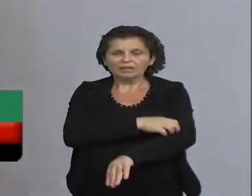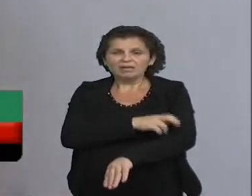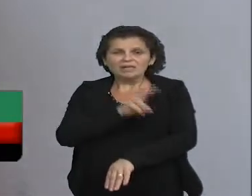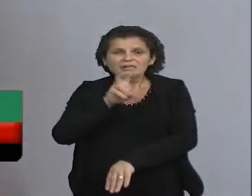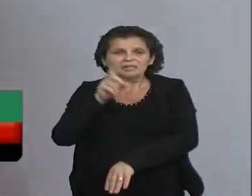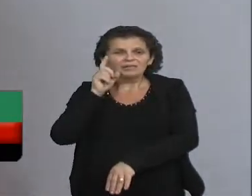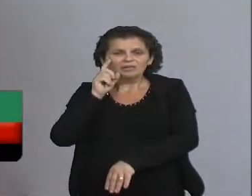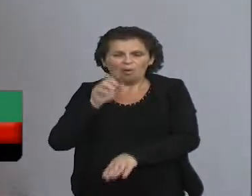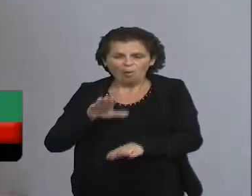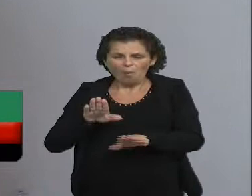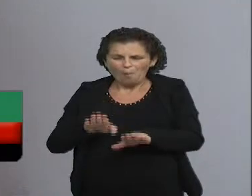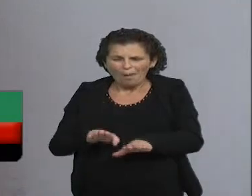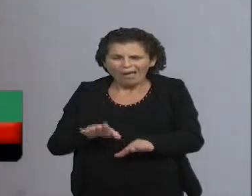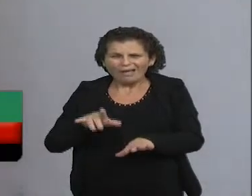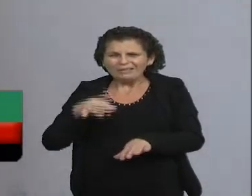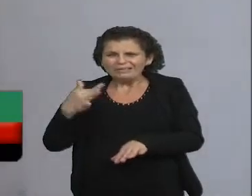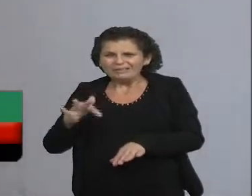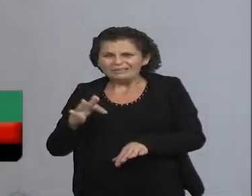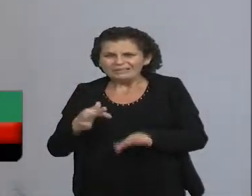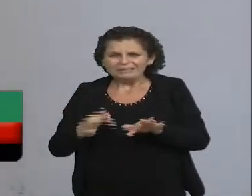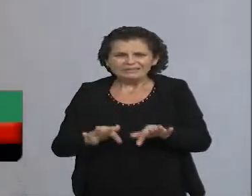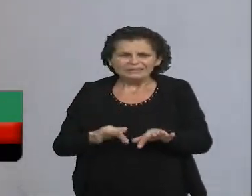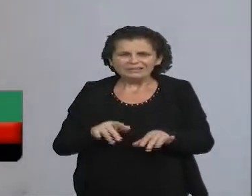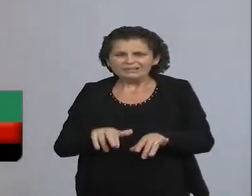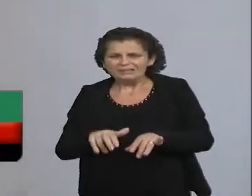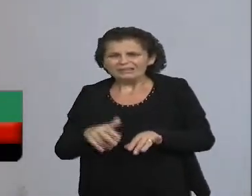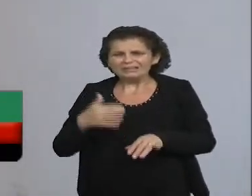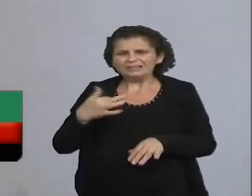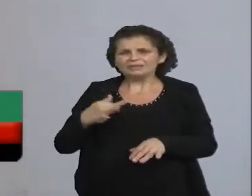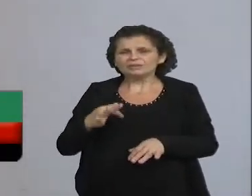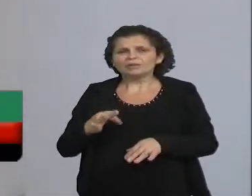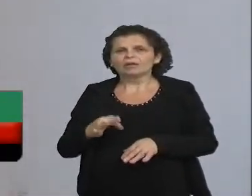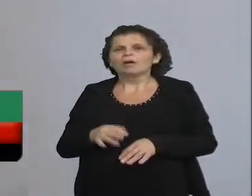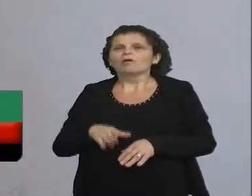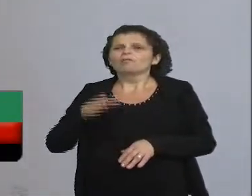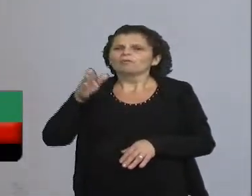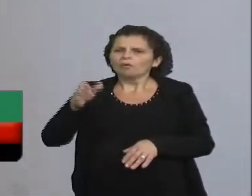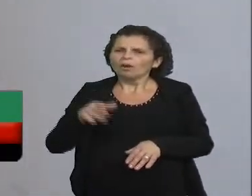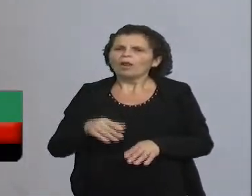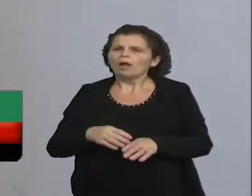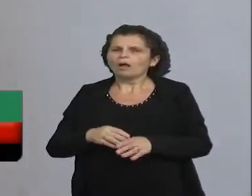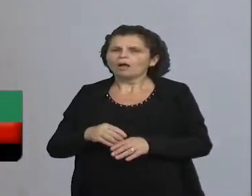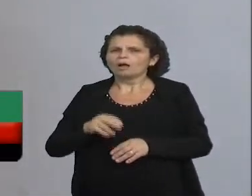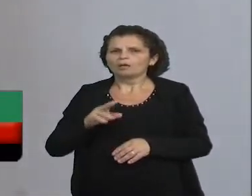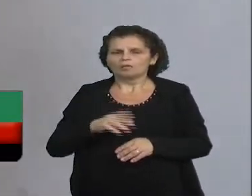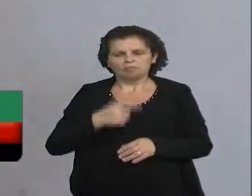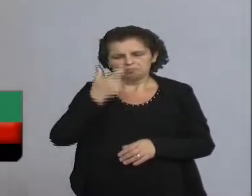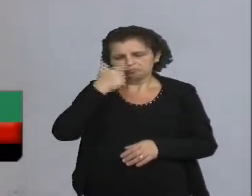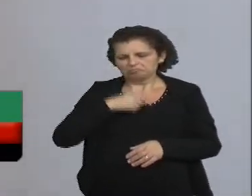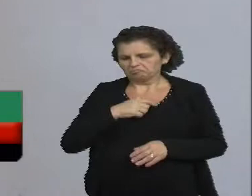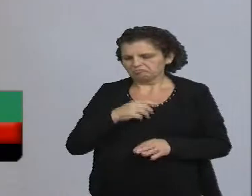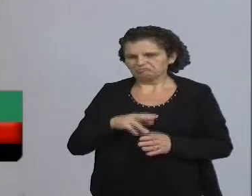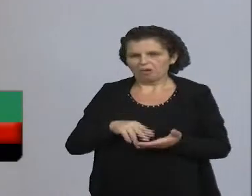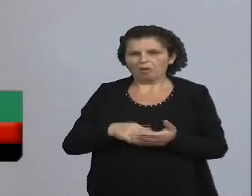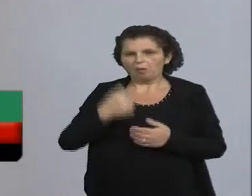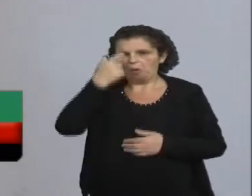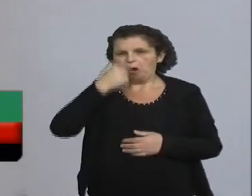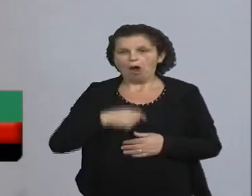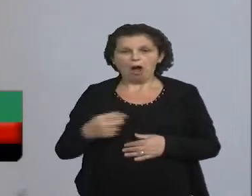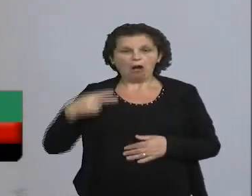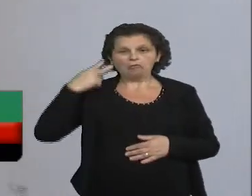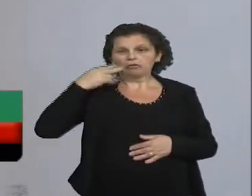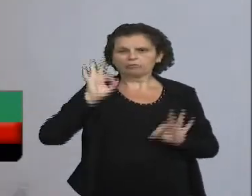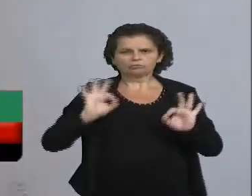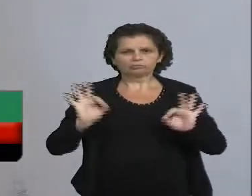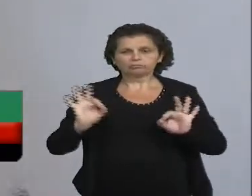poder colocar o pé no chão. Fui no pronto-socorro ali do Jardim de Abril, não me identifiquei, não costumo me identificar a